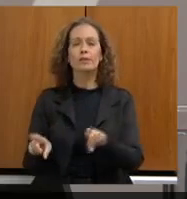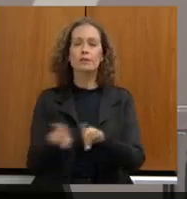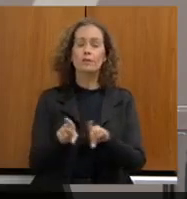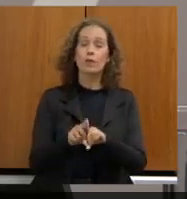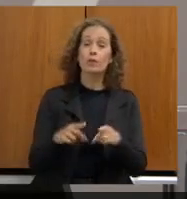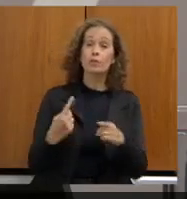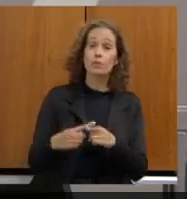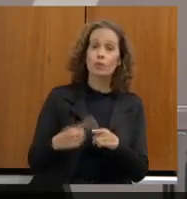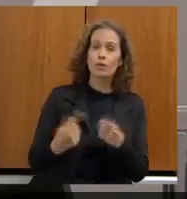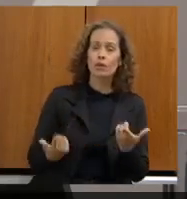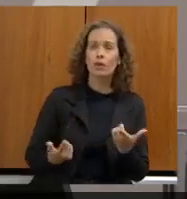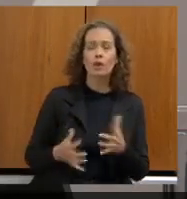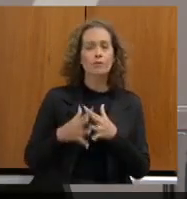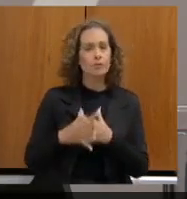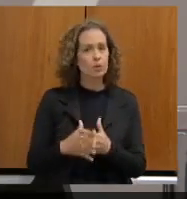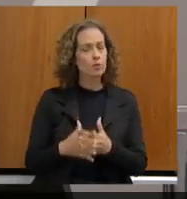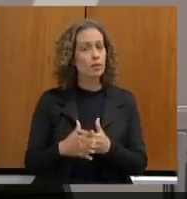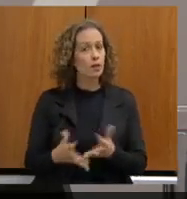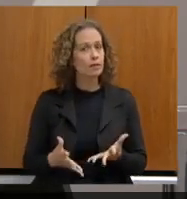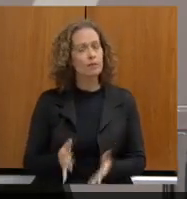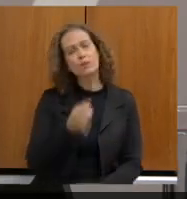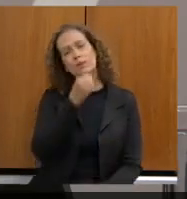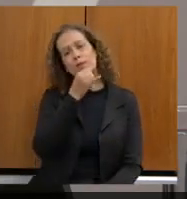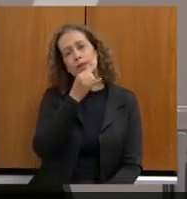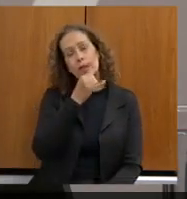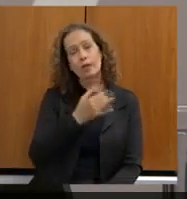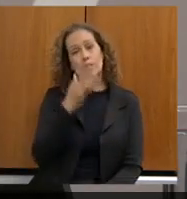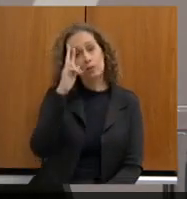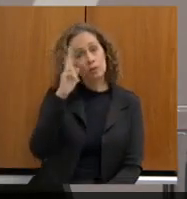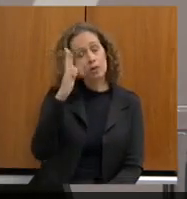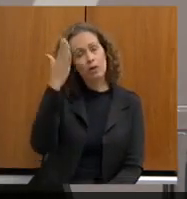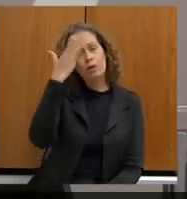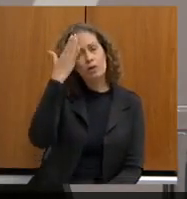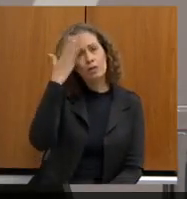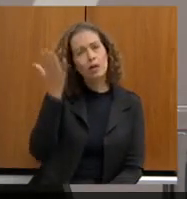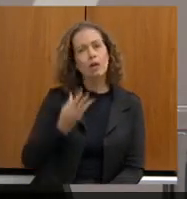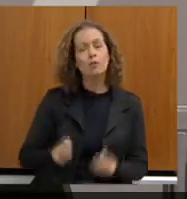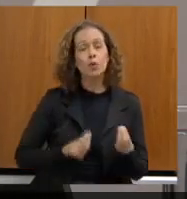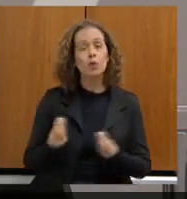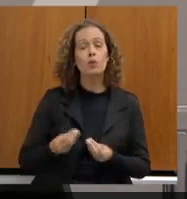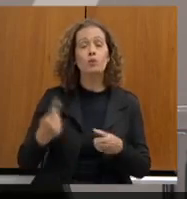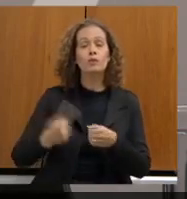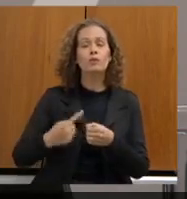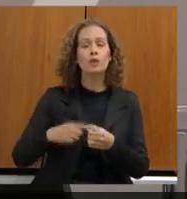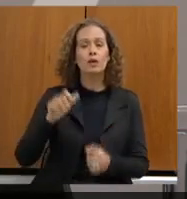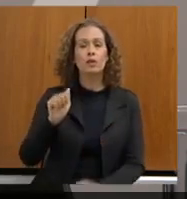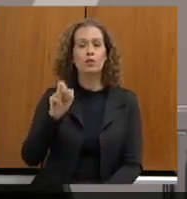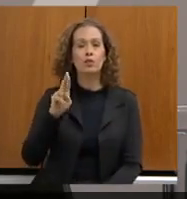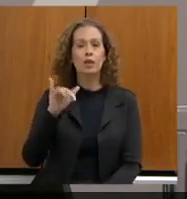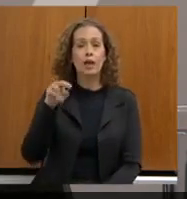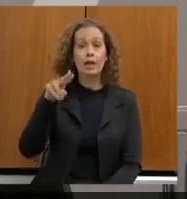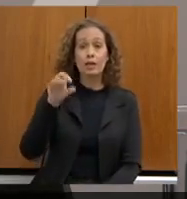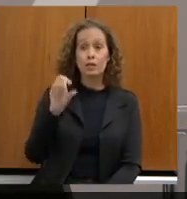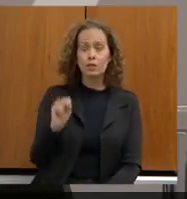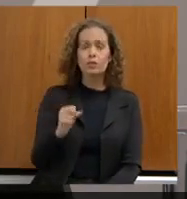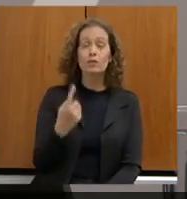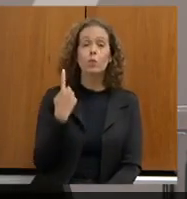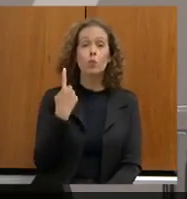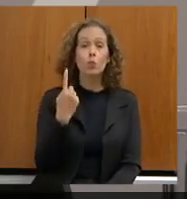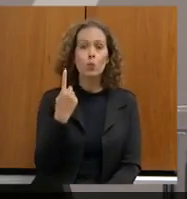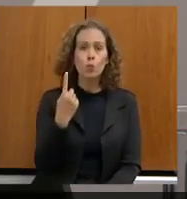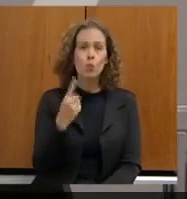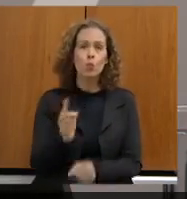é muito complicada por exemplo seu sabe né a situação de Arinos que uma cidade que tem uma delegada